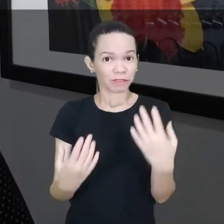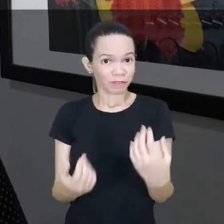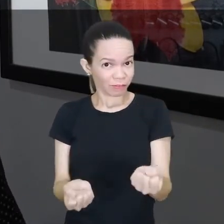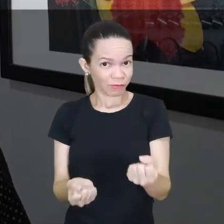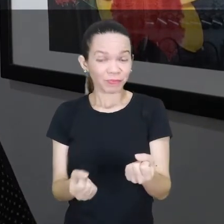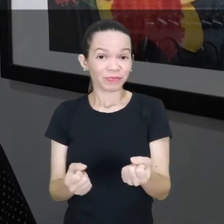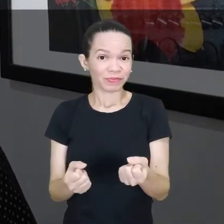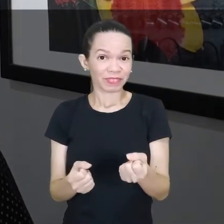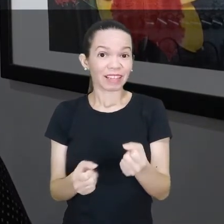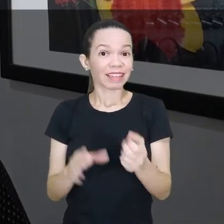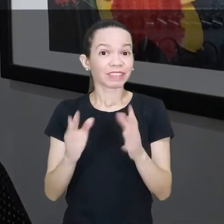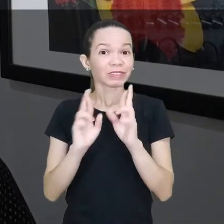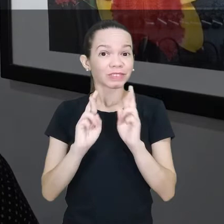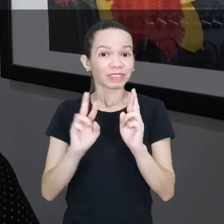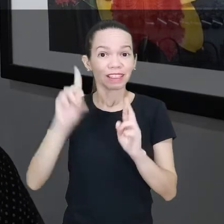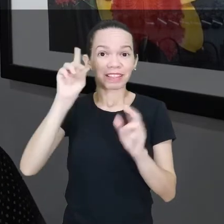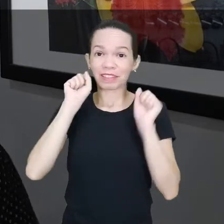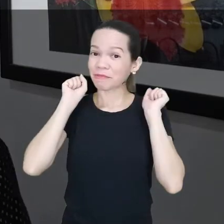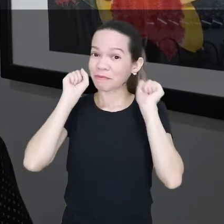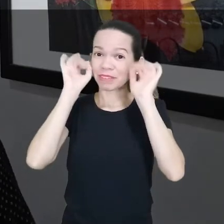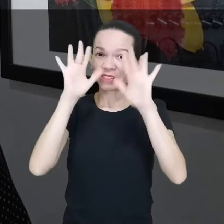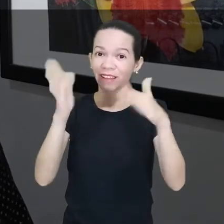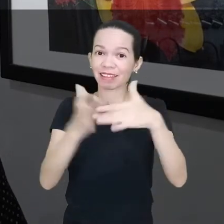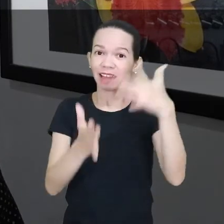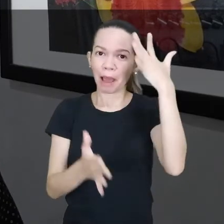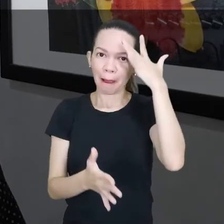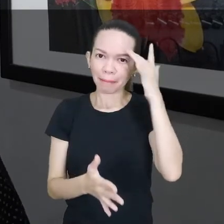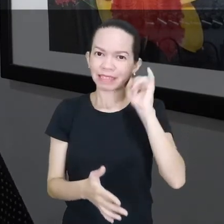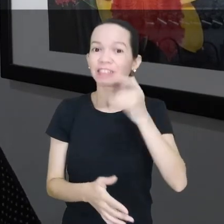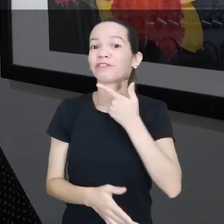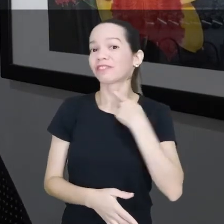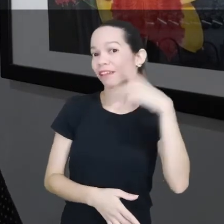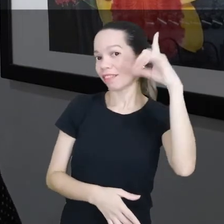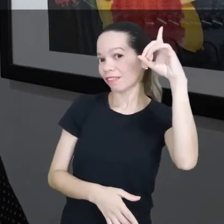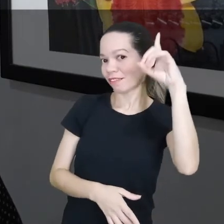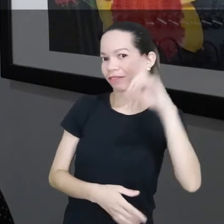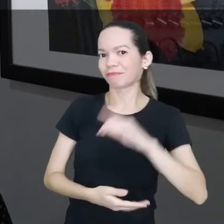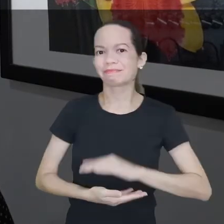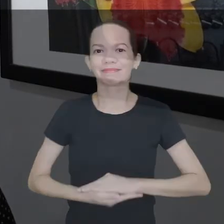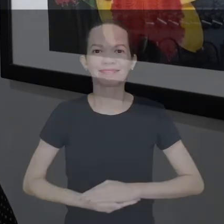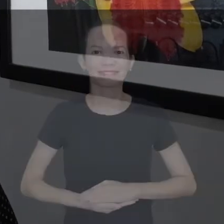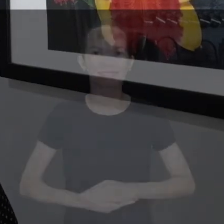Vamos lá, que Deus te dê um dia muito abençoado e até amanhã, se Deus nos permitir.